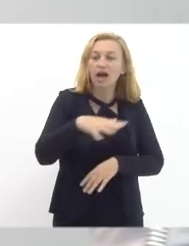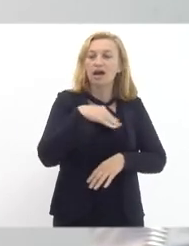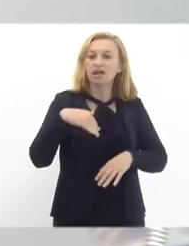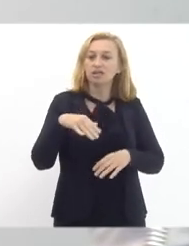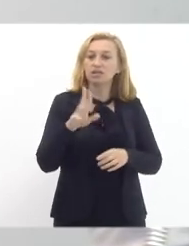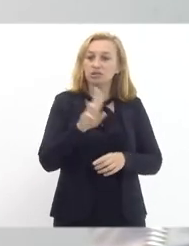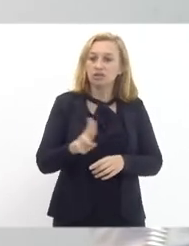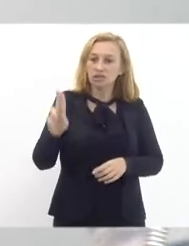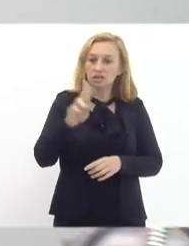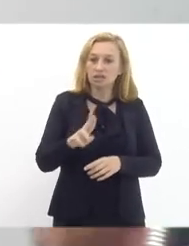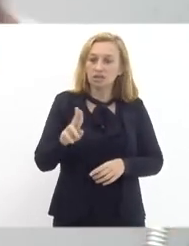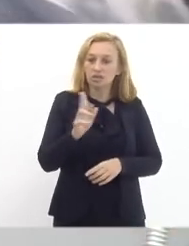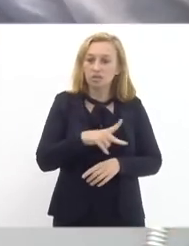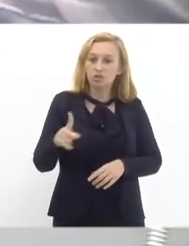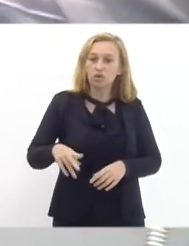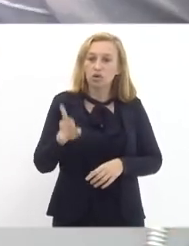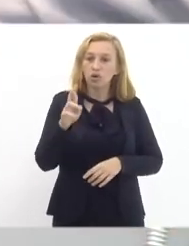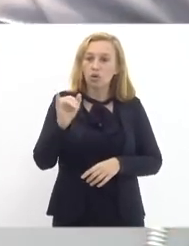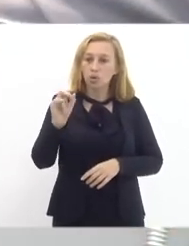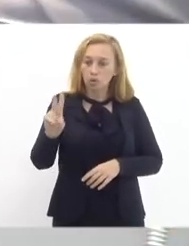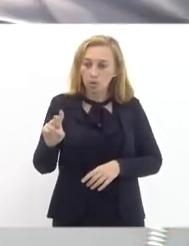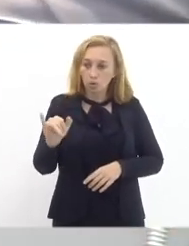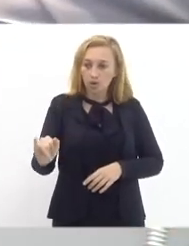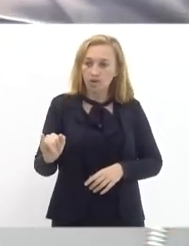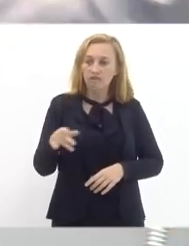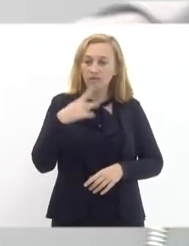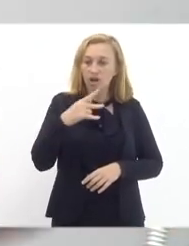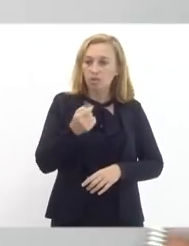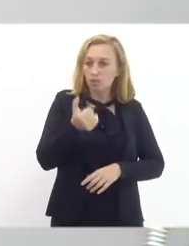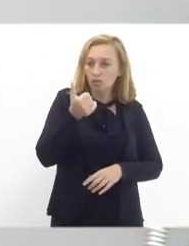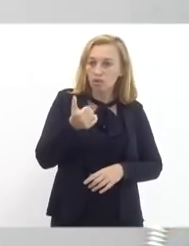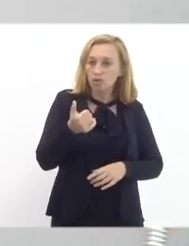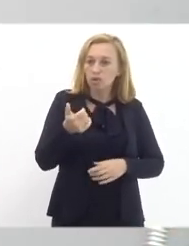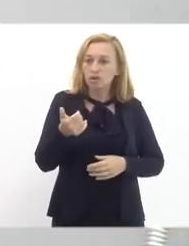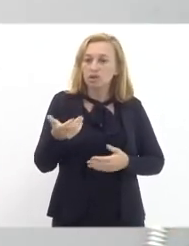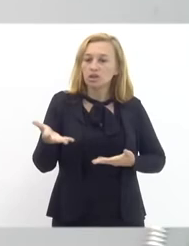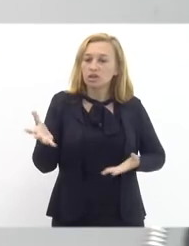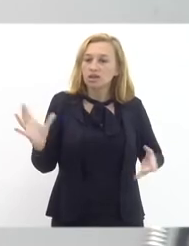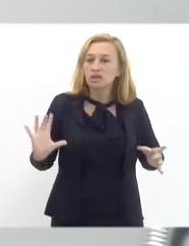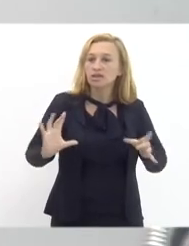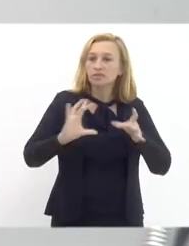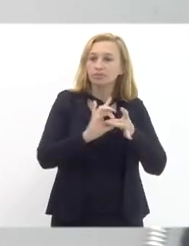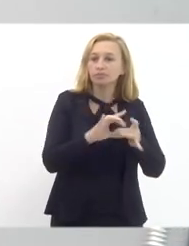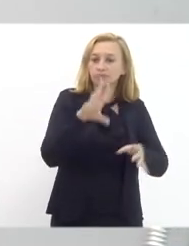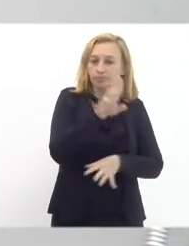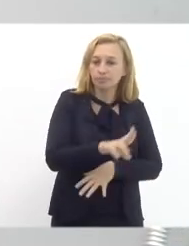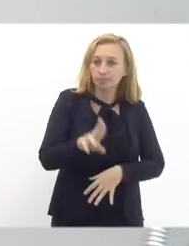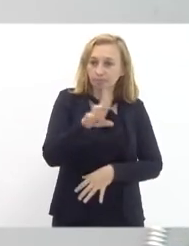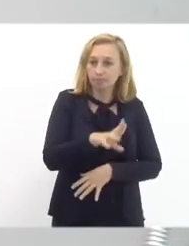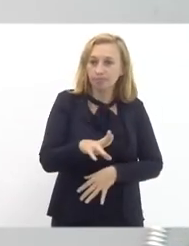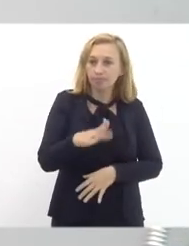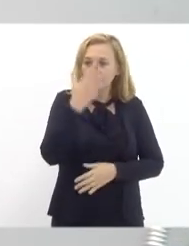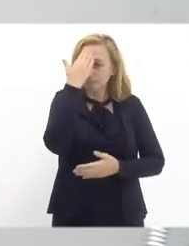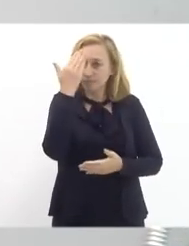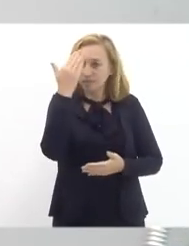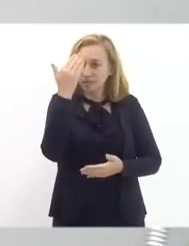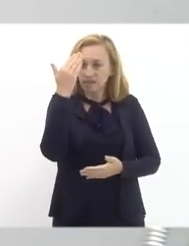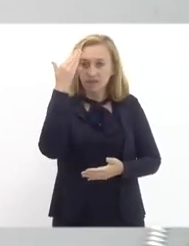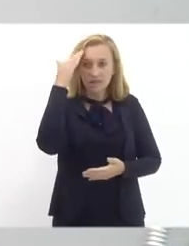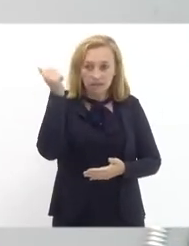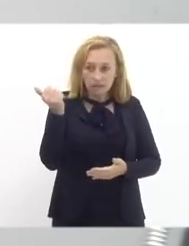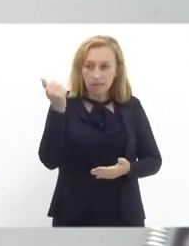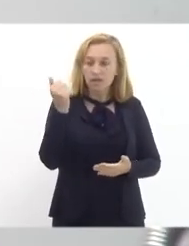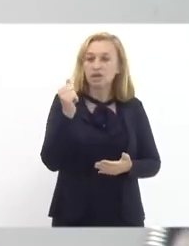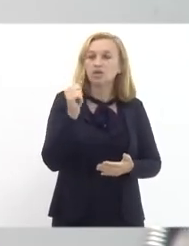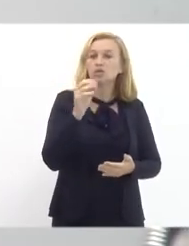que o professor Rui deva falar um pouco também sobre isso, que promove a interação da universidade do saber, do conhecimento, com a população e